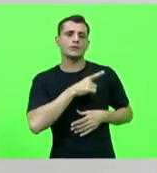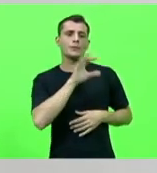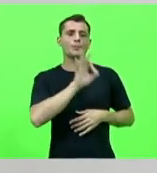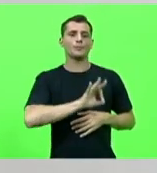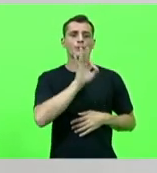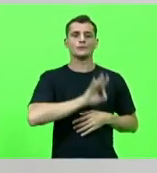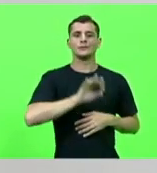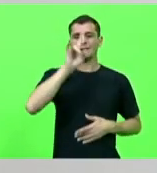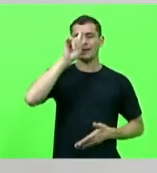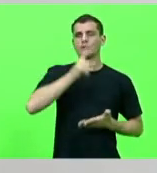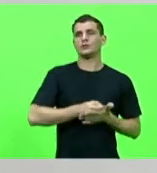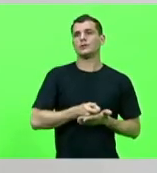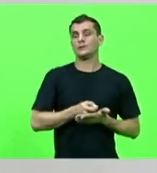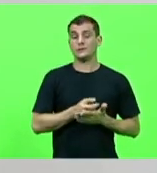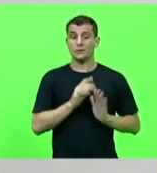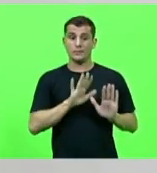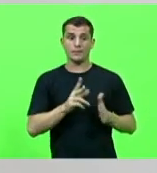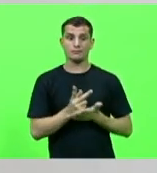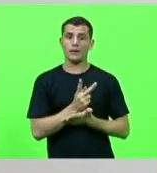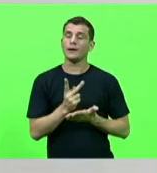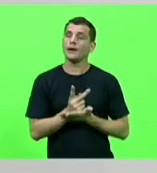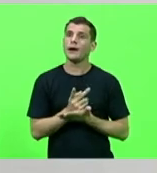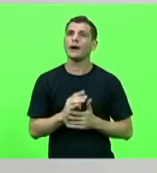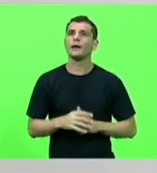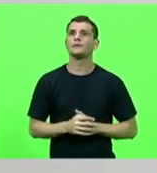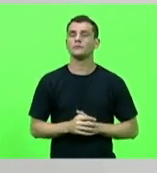Está errado. E volto a dizer aqui, ó,